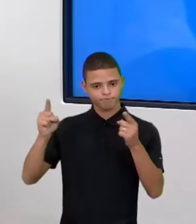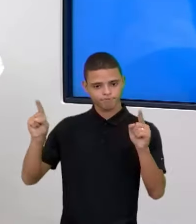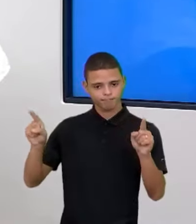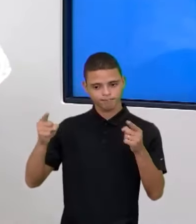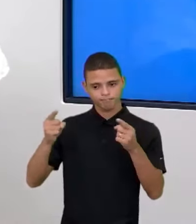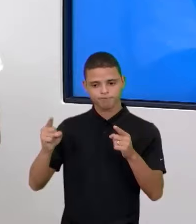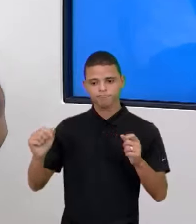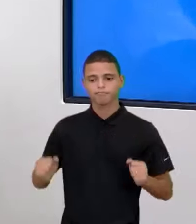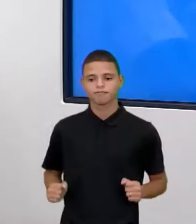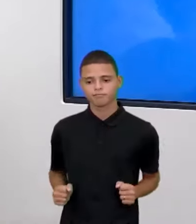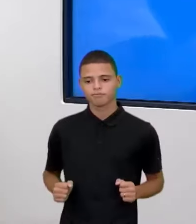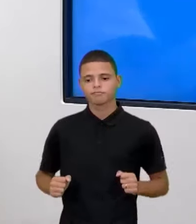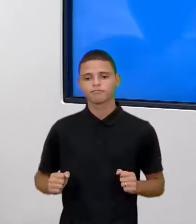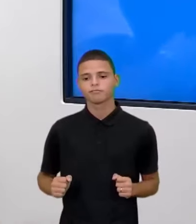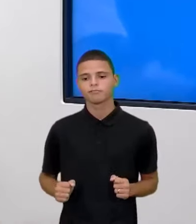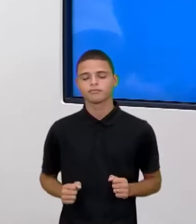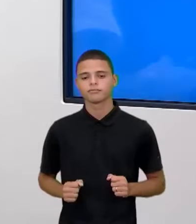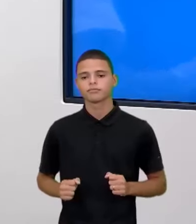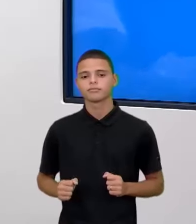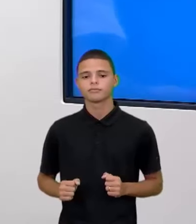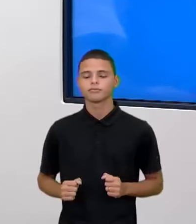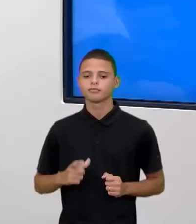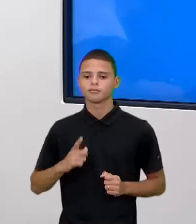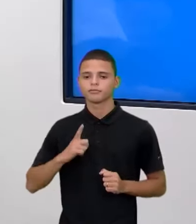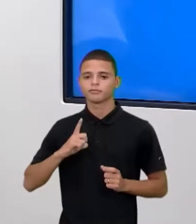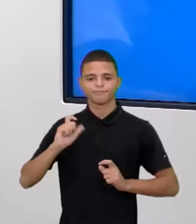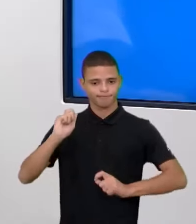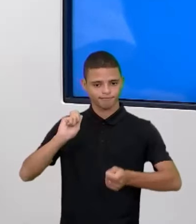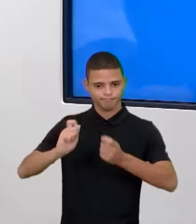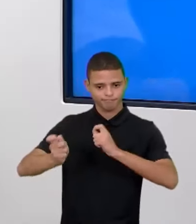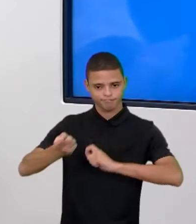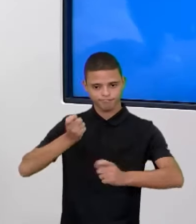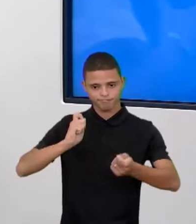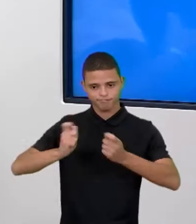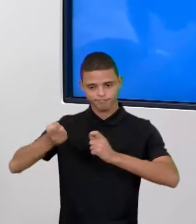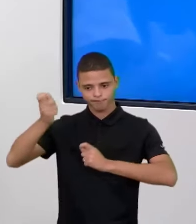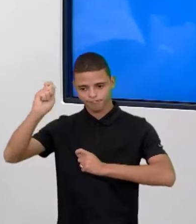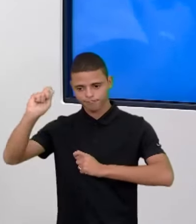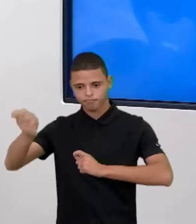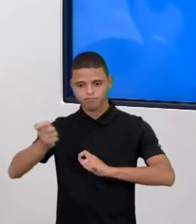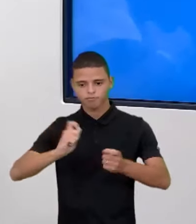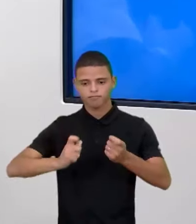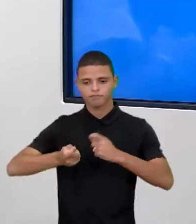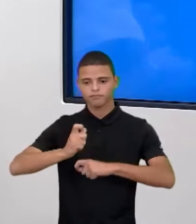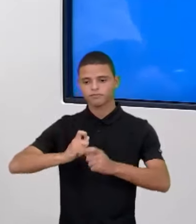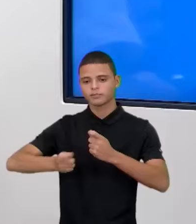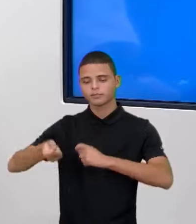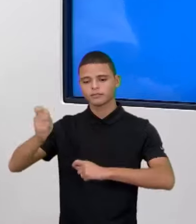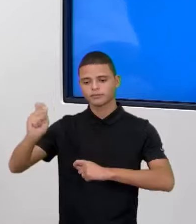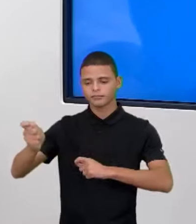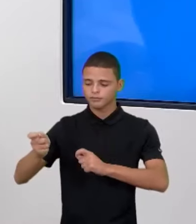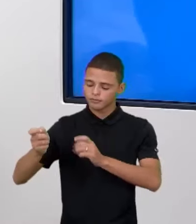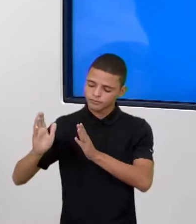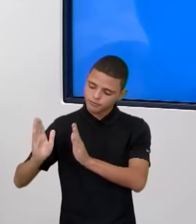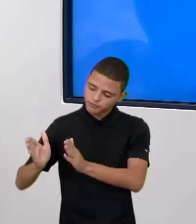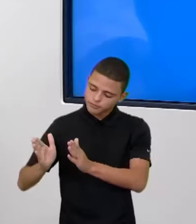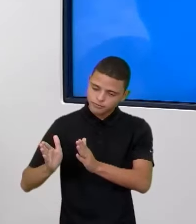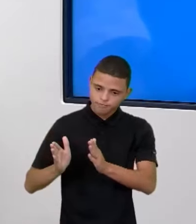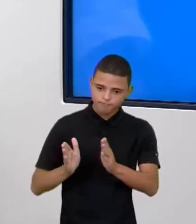Então o blues está tendo uma bateria de uma forma um ritmo bastante constante,